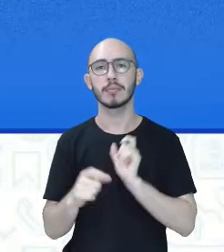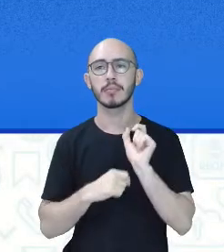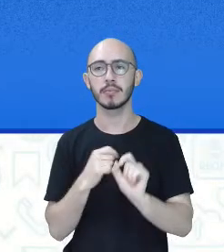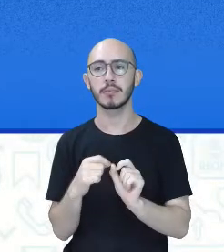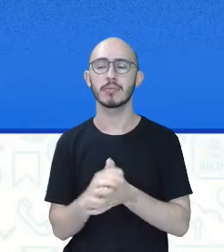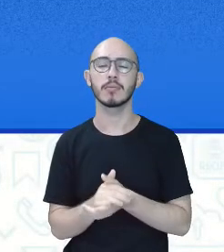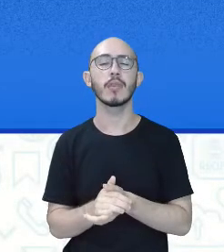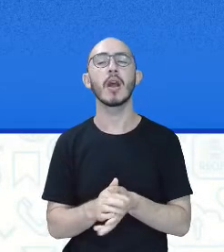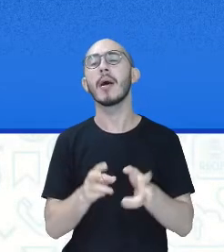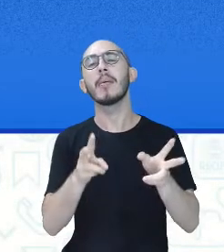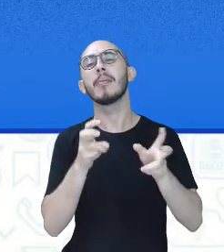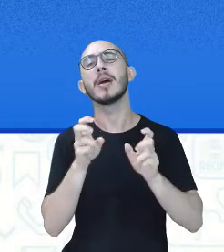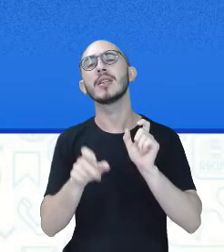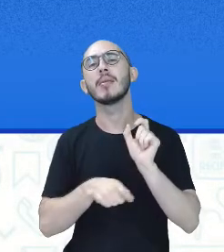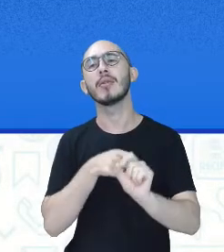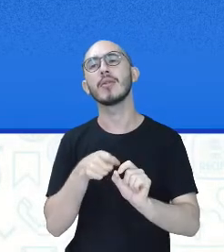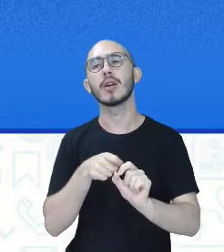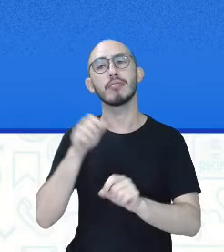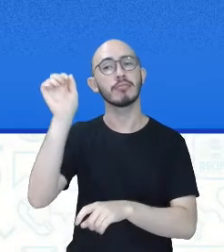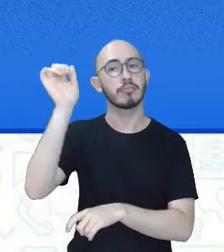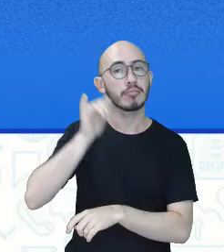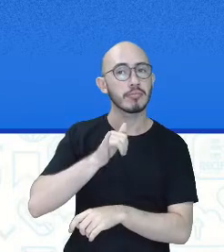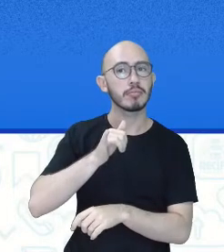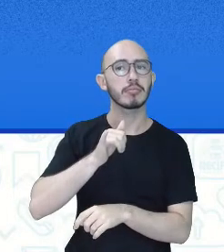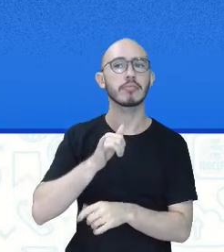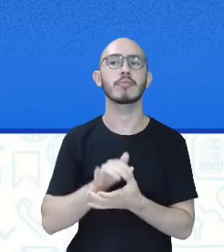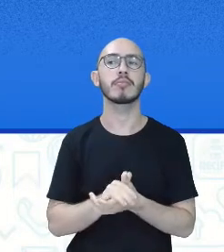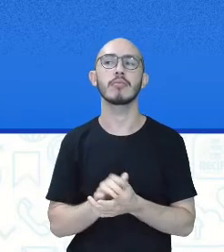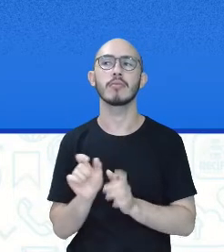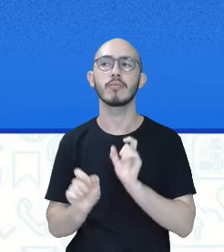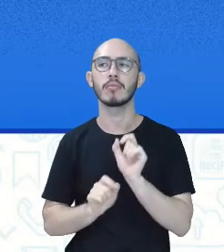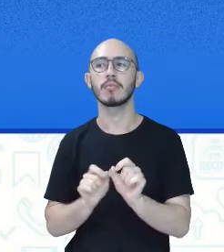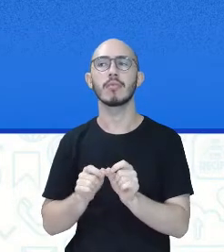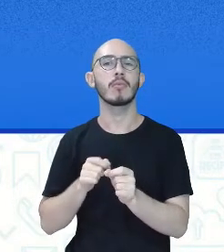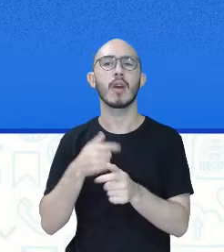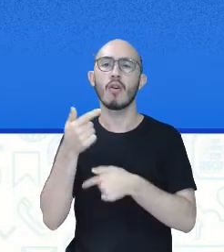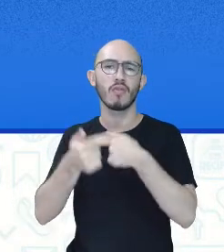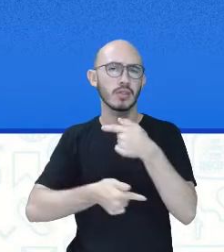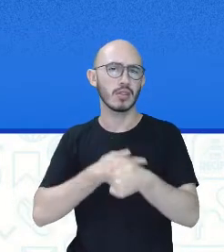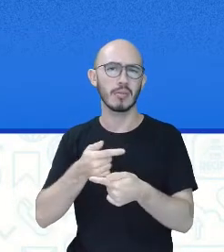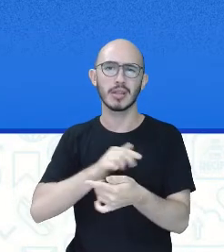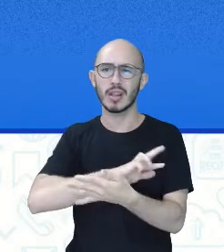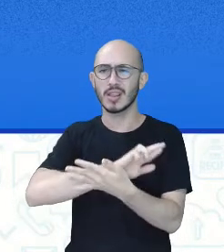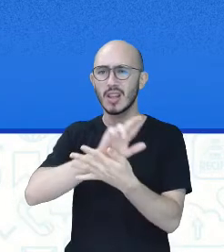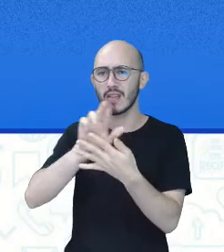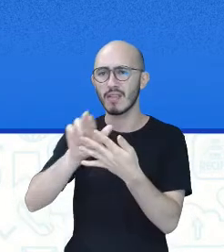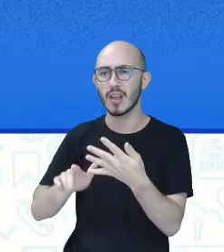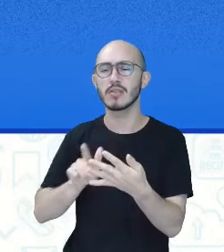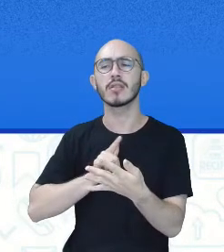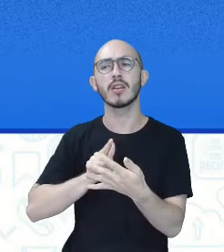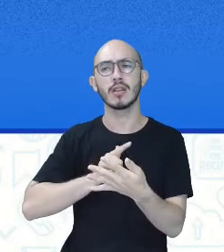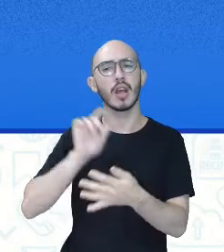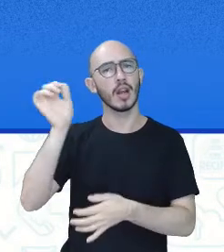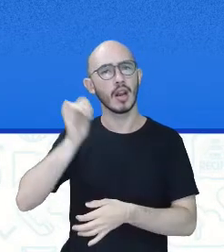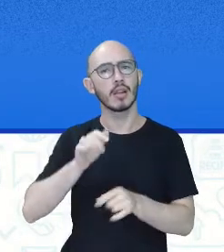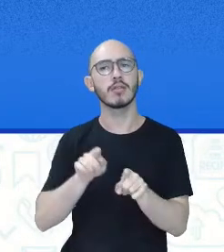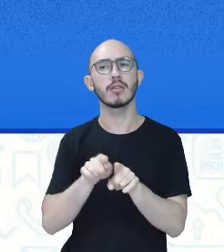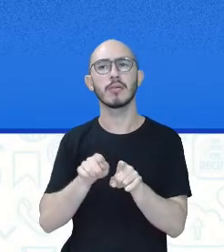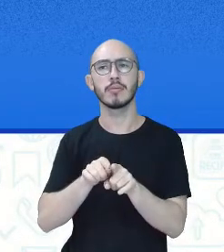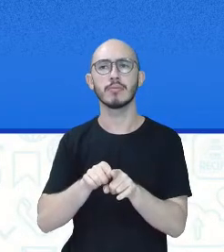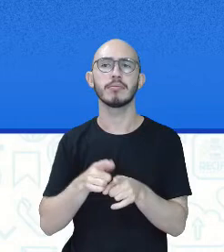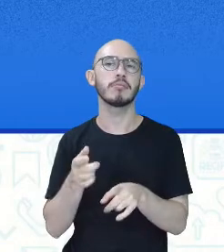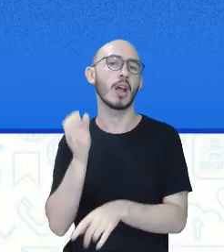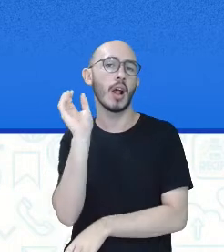podemos perceber também a eletricidade através do funcionamento de vários aparelhos elétricos e eletrônicos,